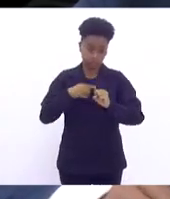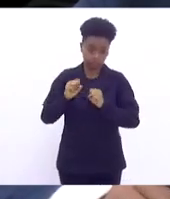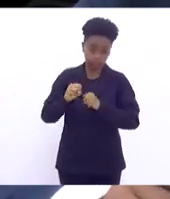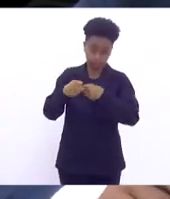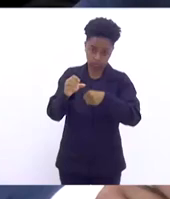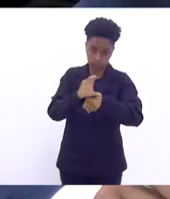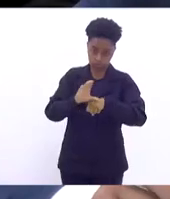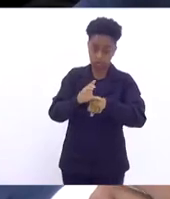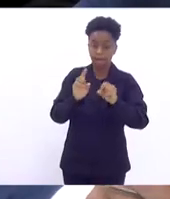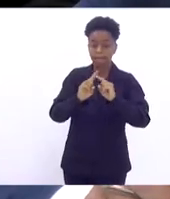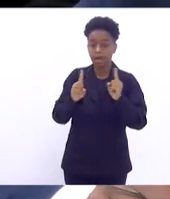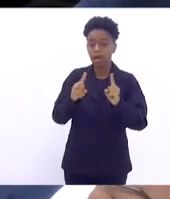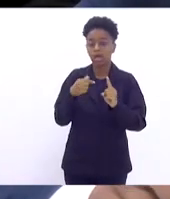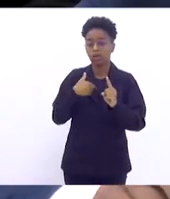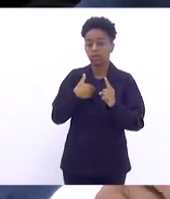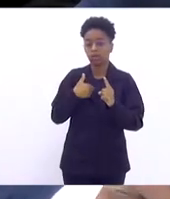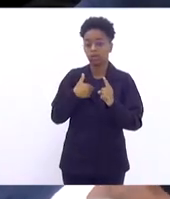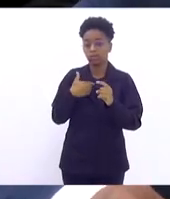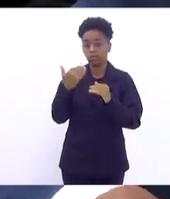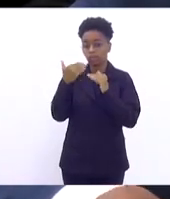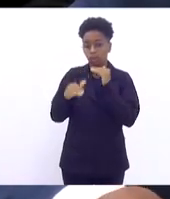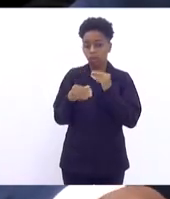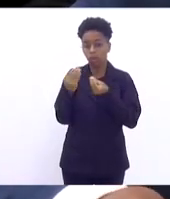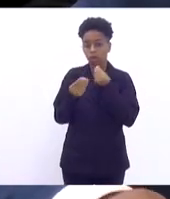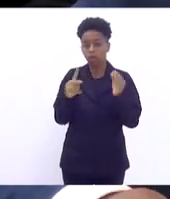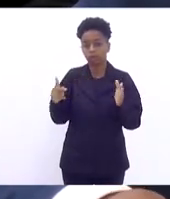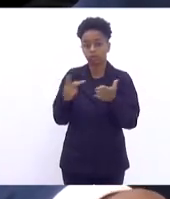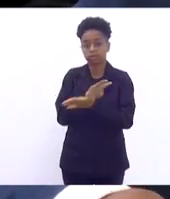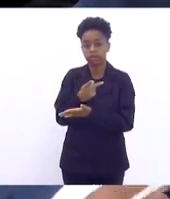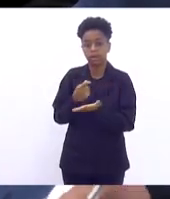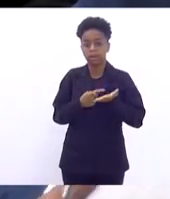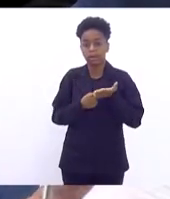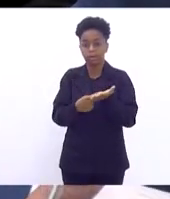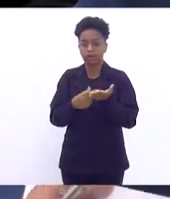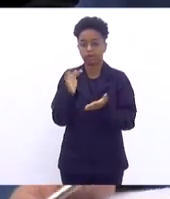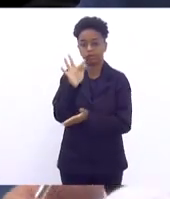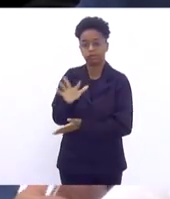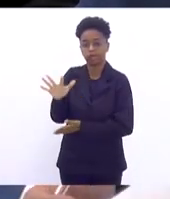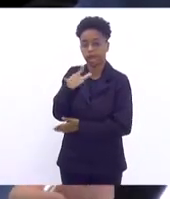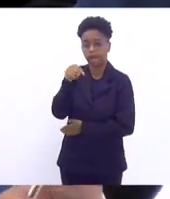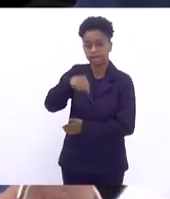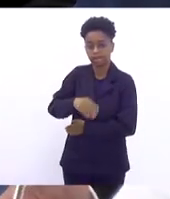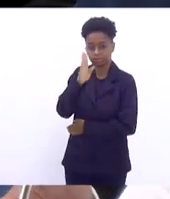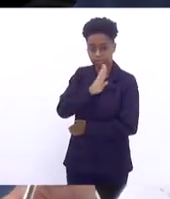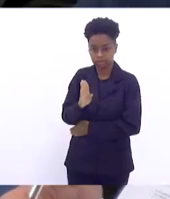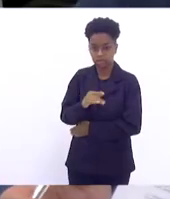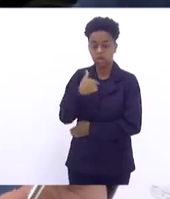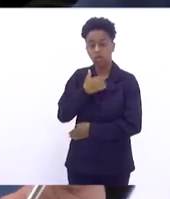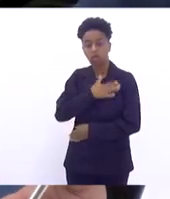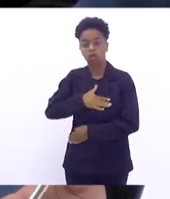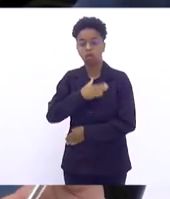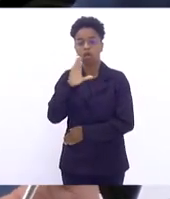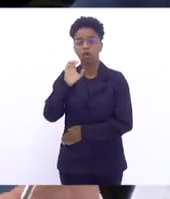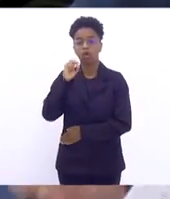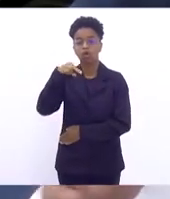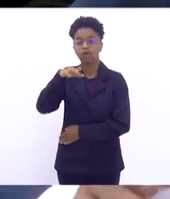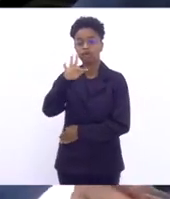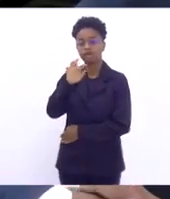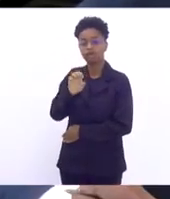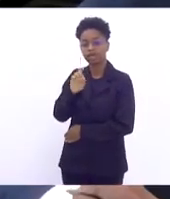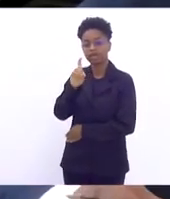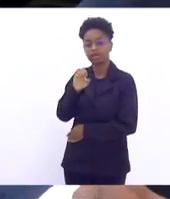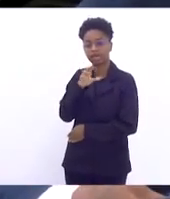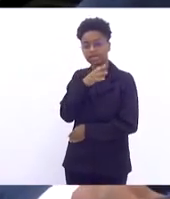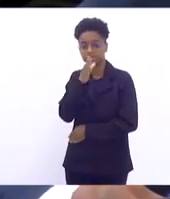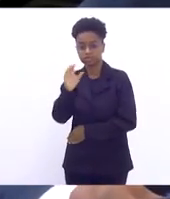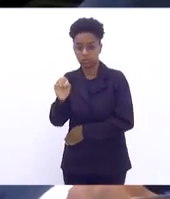pela forma como se deu o pacto federativo brasileiro eu gosto muito mais de uma ideia de Confederação do que de Federação eu sei